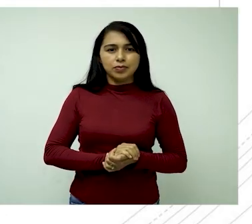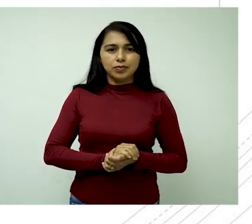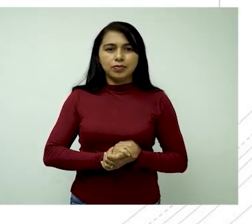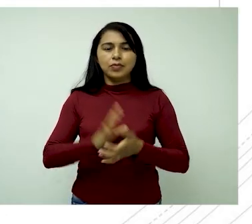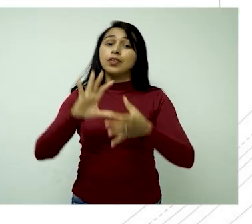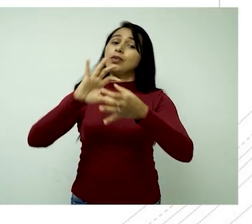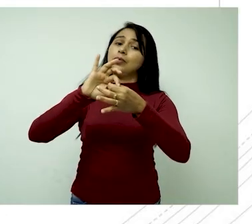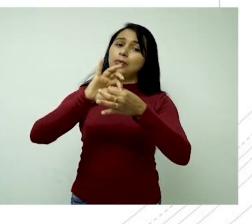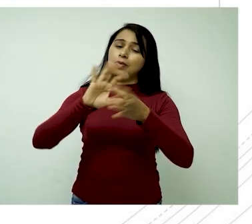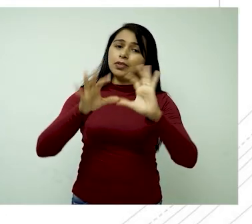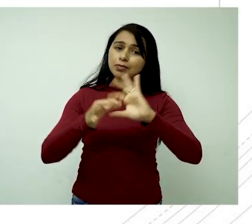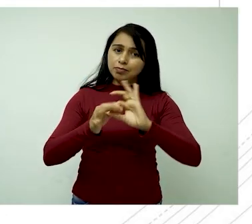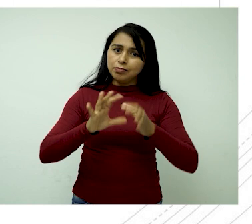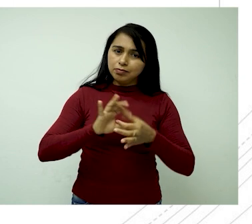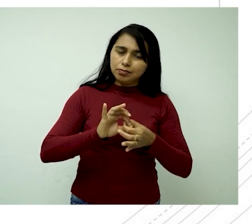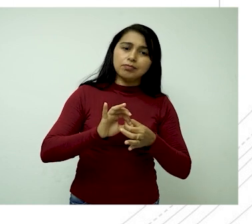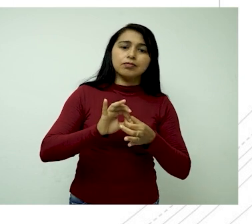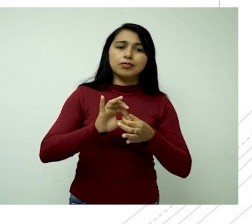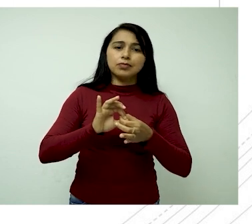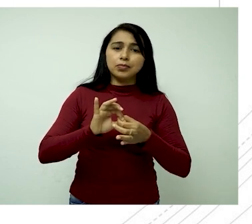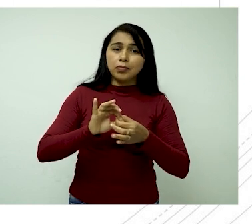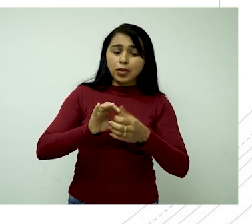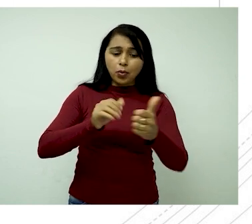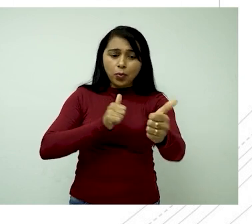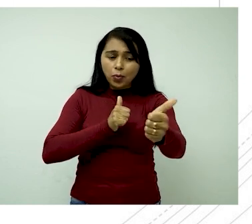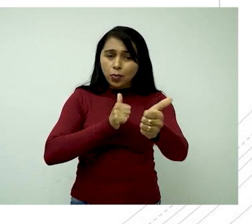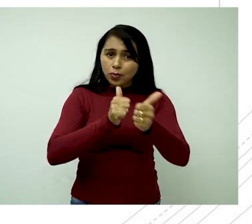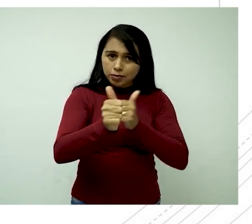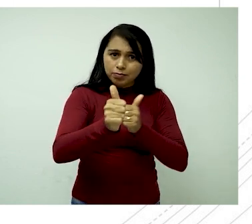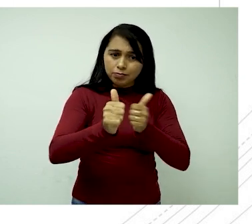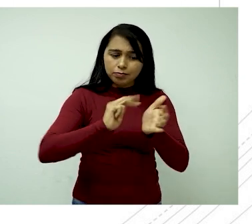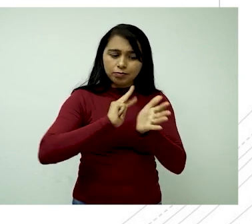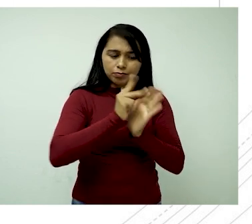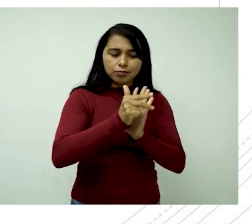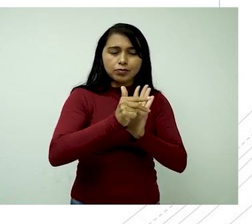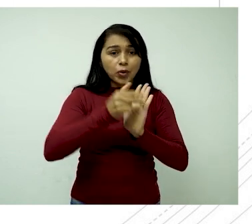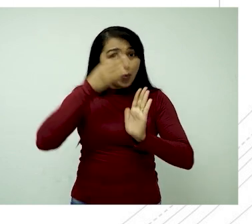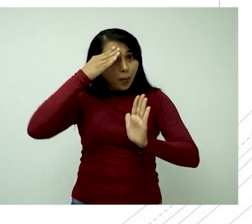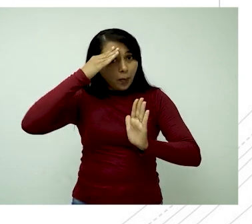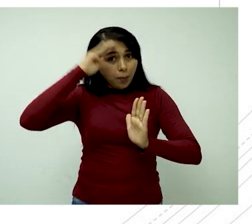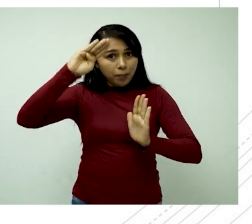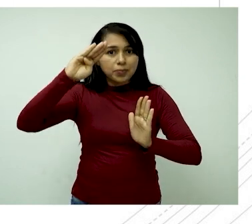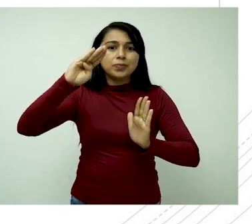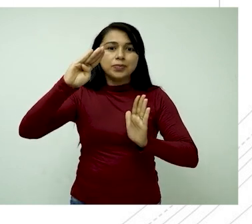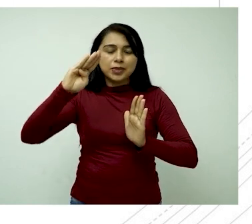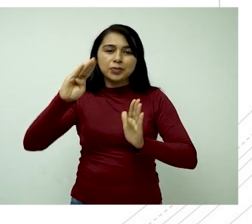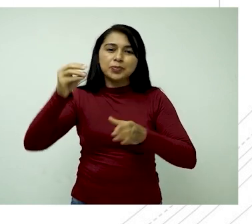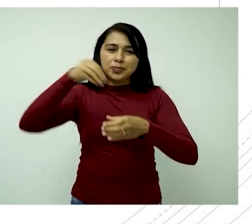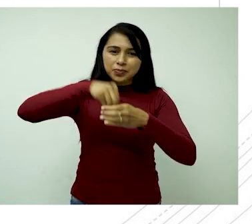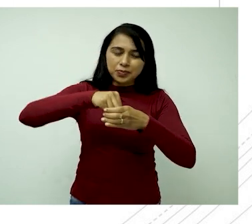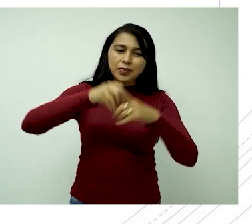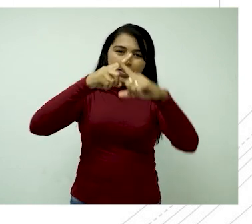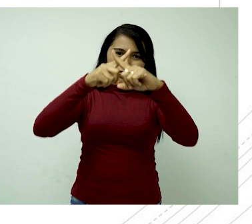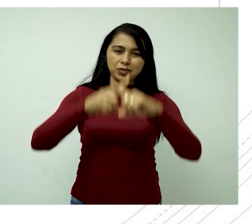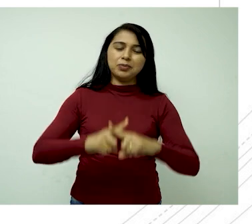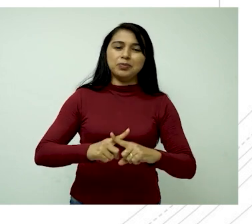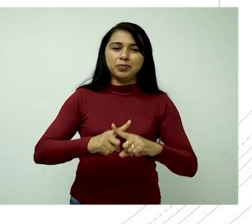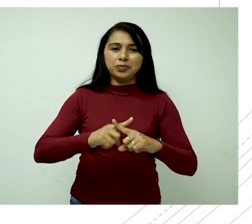ele se tornando a principal modalidade dos eventos dos Jogos Olímpicos,